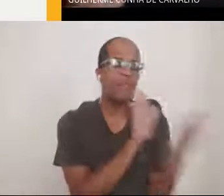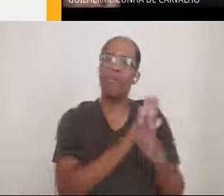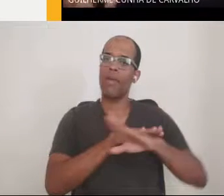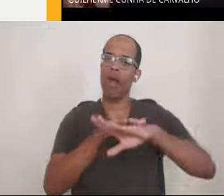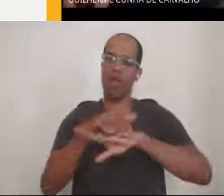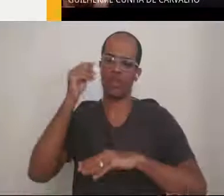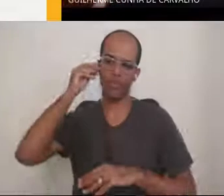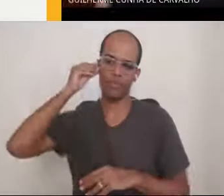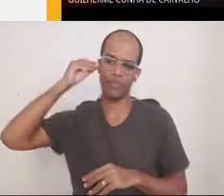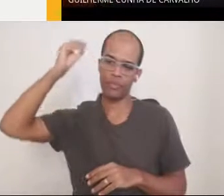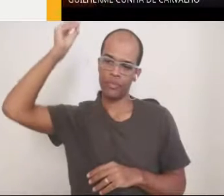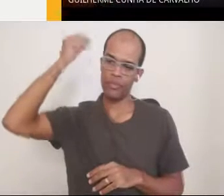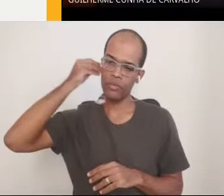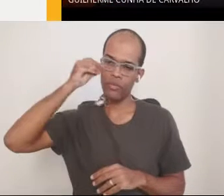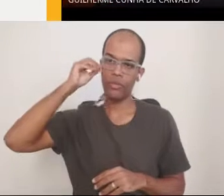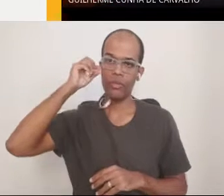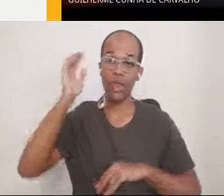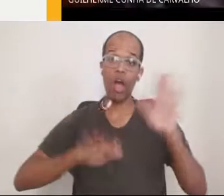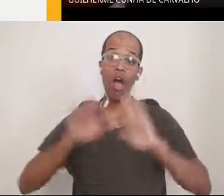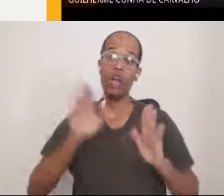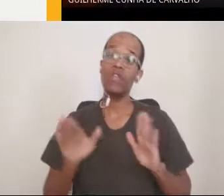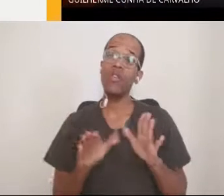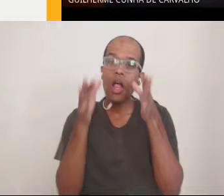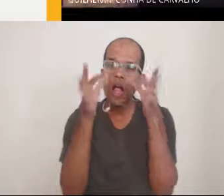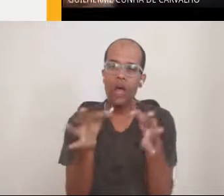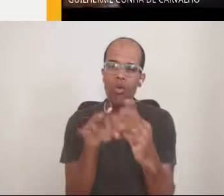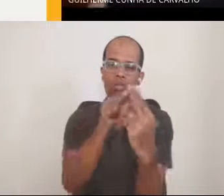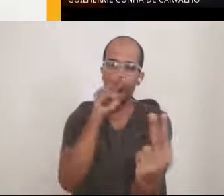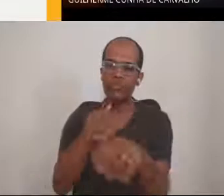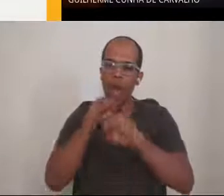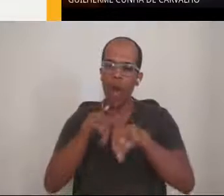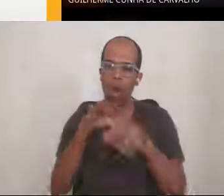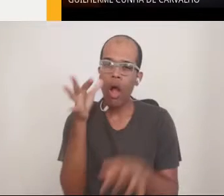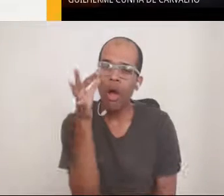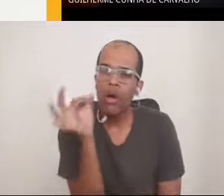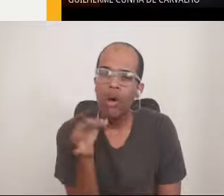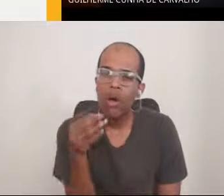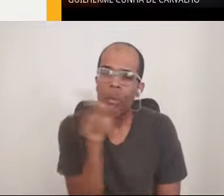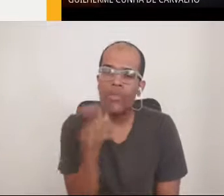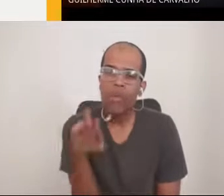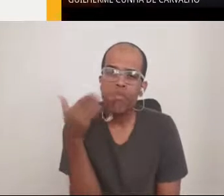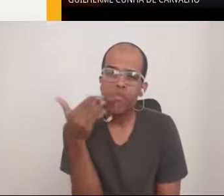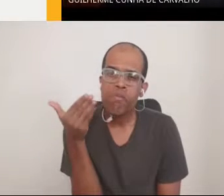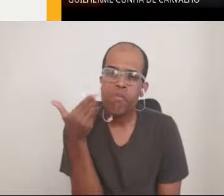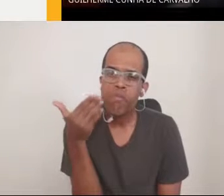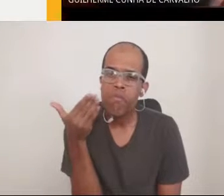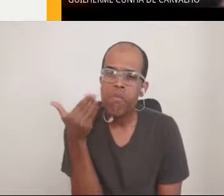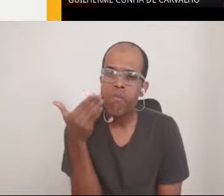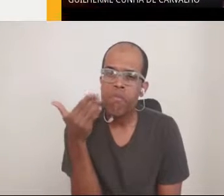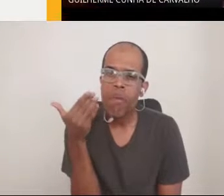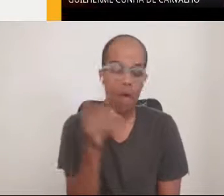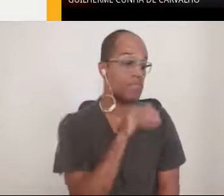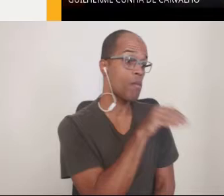A criança está lá prestando atenção numa aula, deixa a criança prestar atenção naquilo que o professor está dizendo, porque seria a mesma coisa